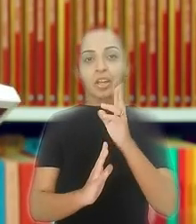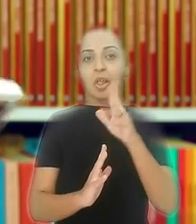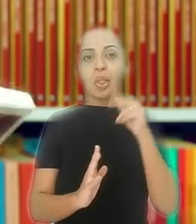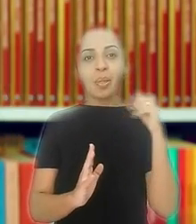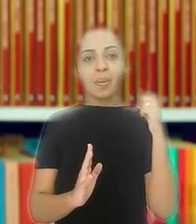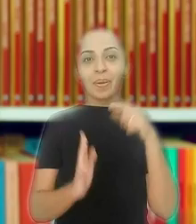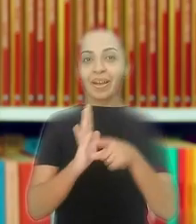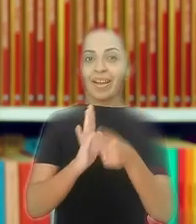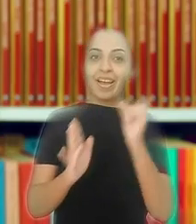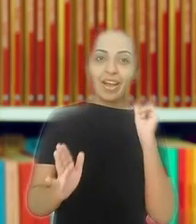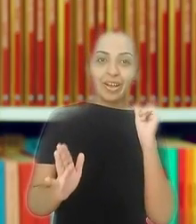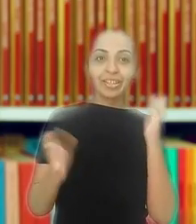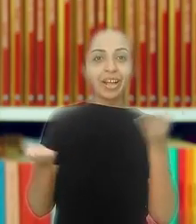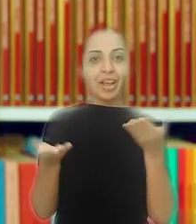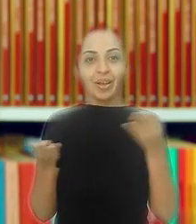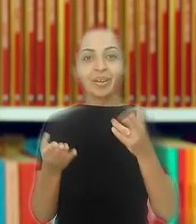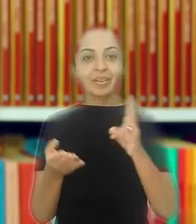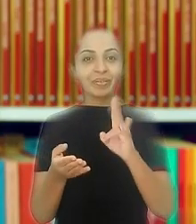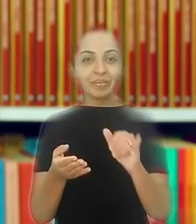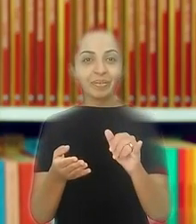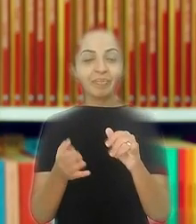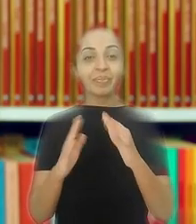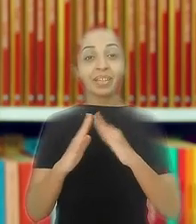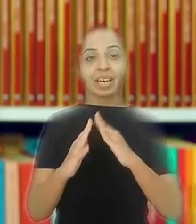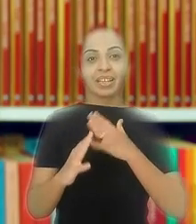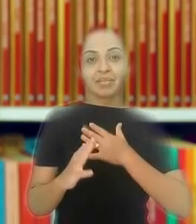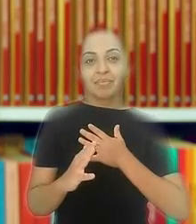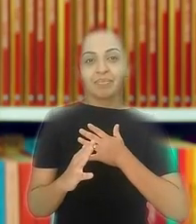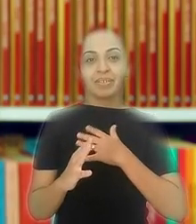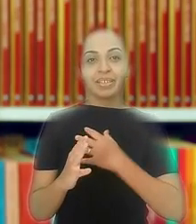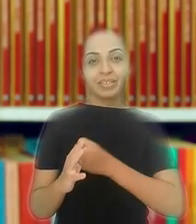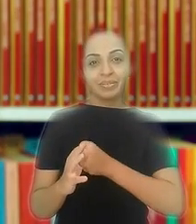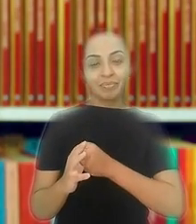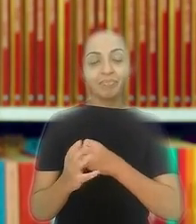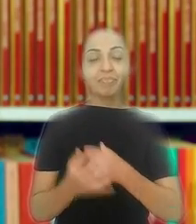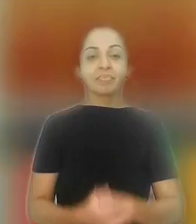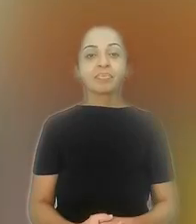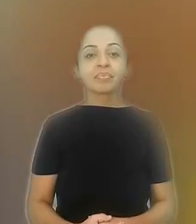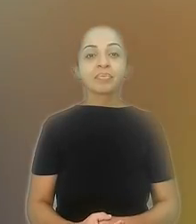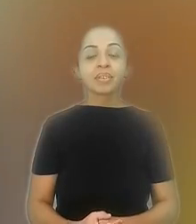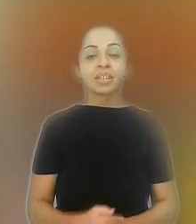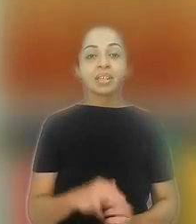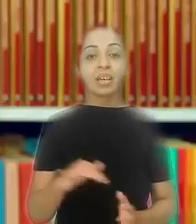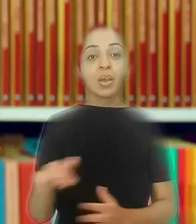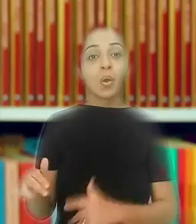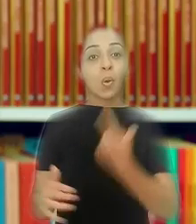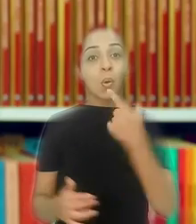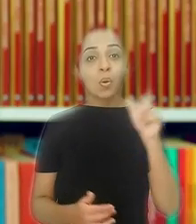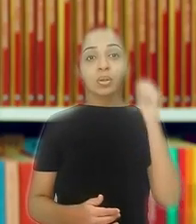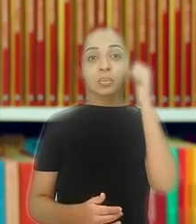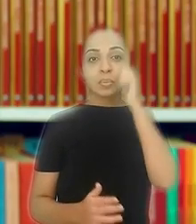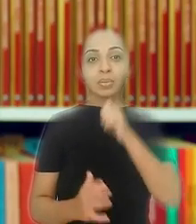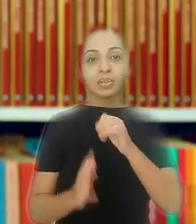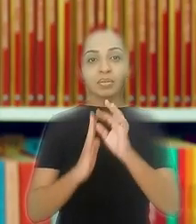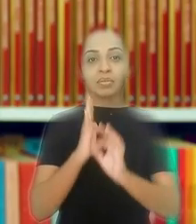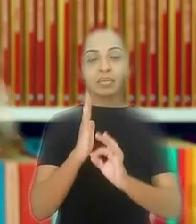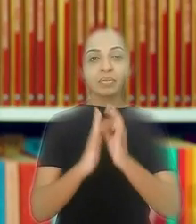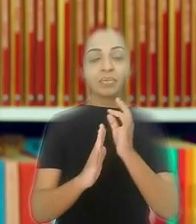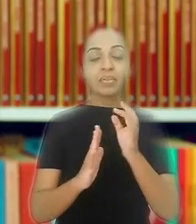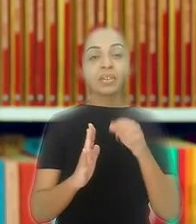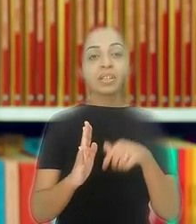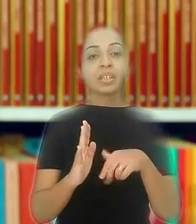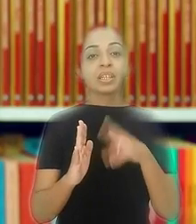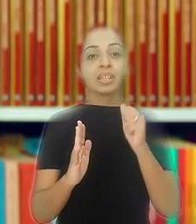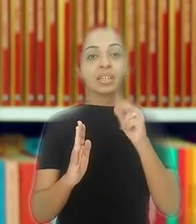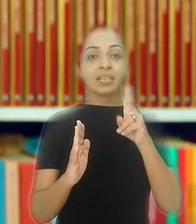fica aqui a recomendação de leitura e da casa da Paixão da nelida Pinhão uma outra altura que eu li recentemente